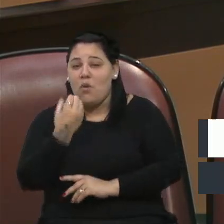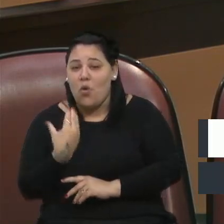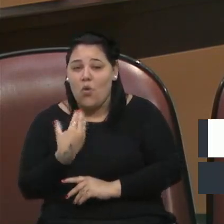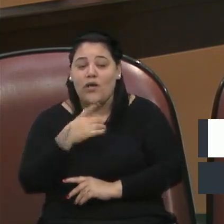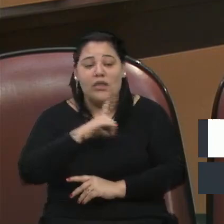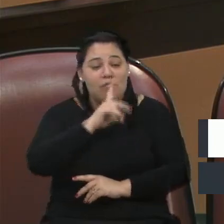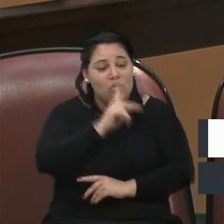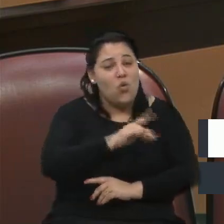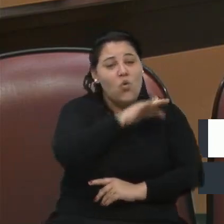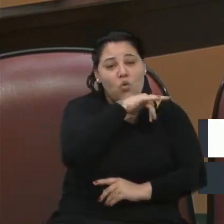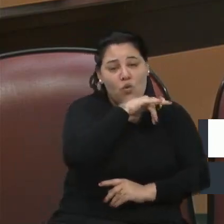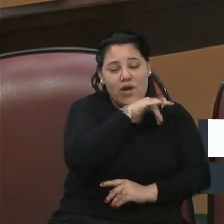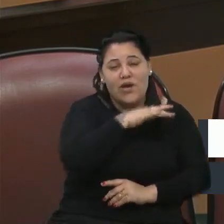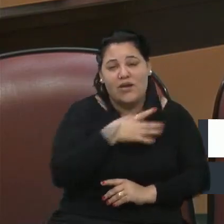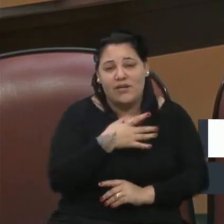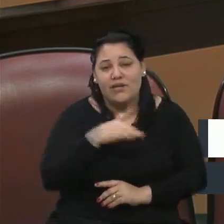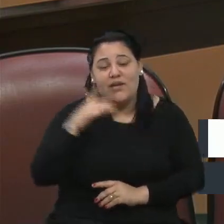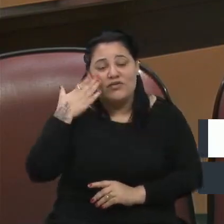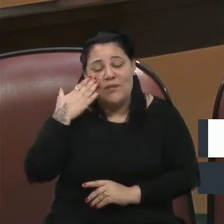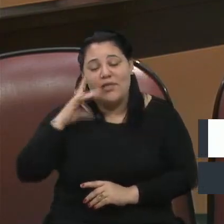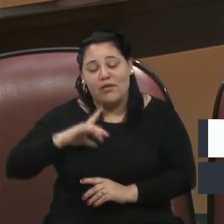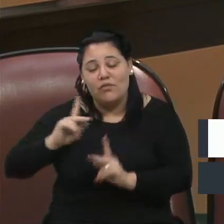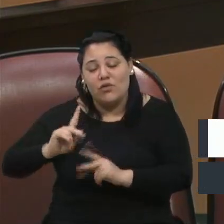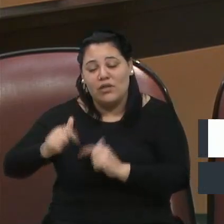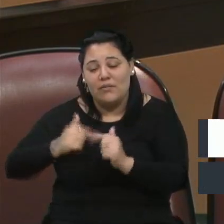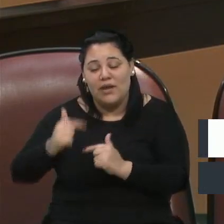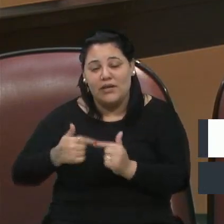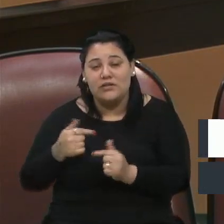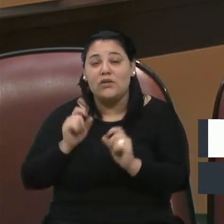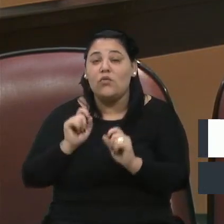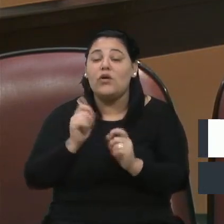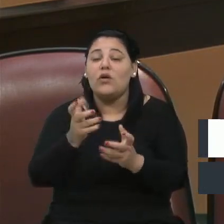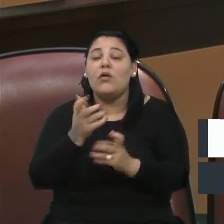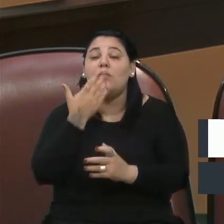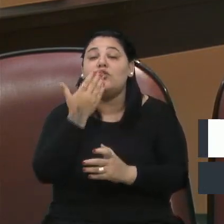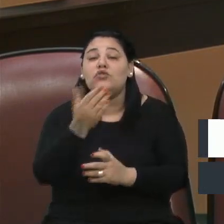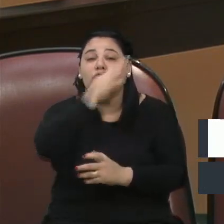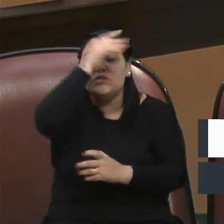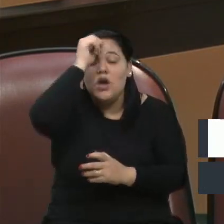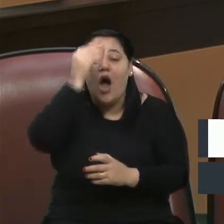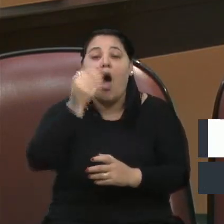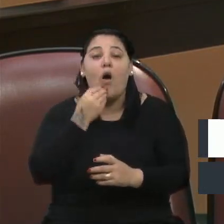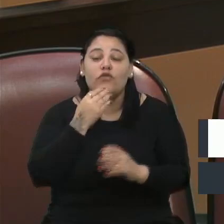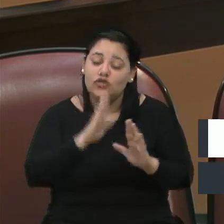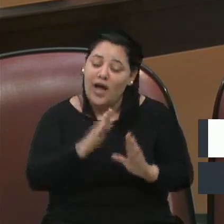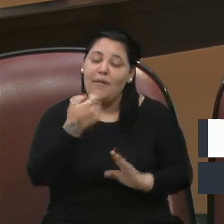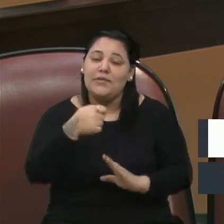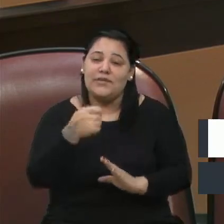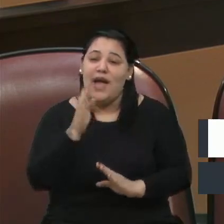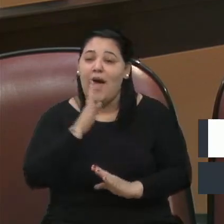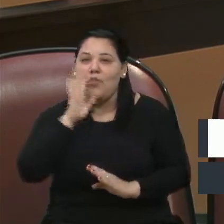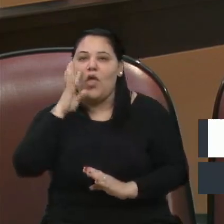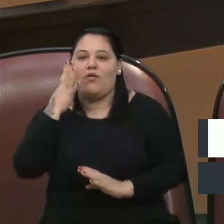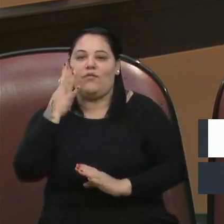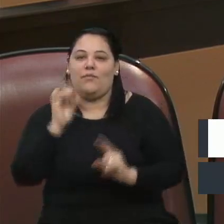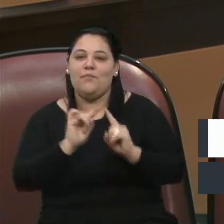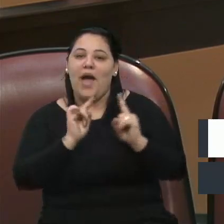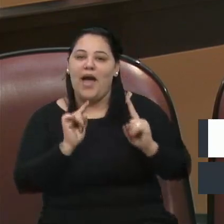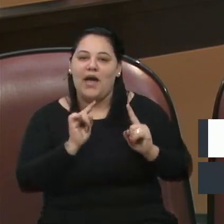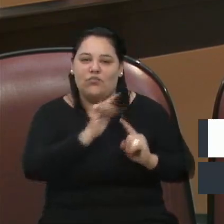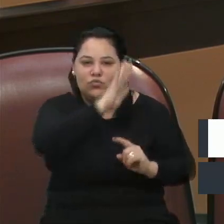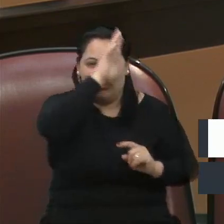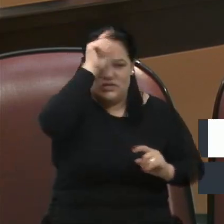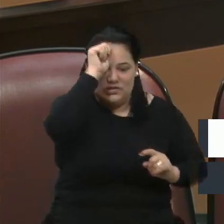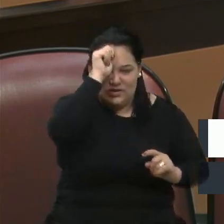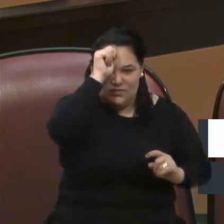trabalhando. Então, o que o BER do município, claro que já devia ter resolvido. Mas para o município ir ali